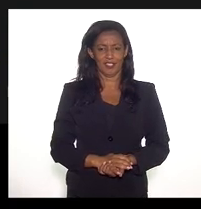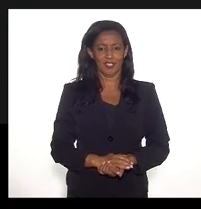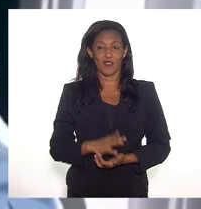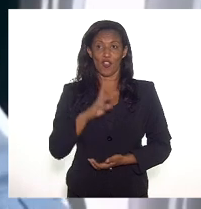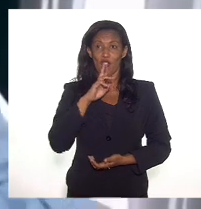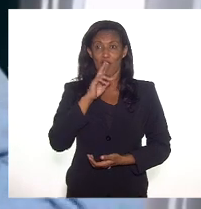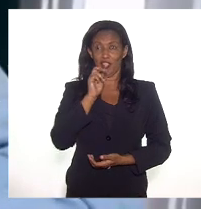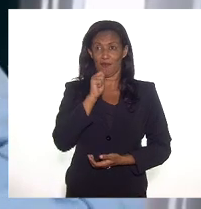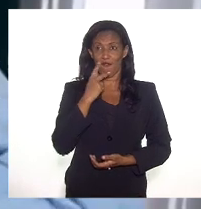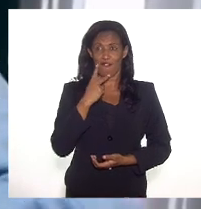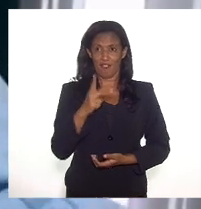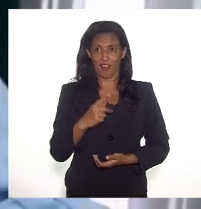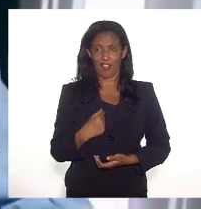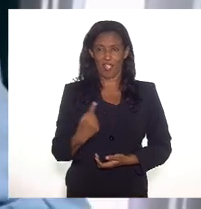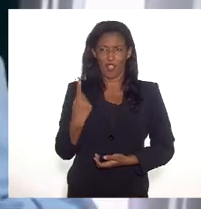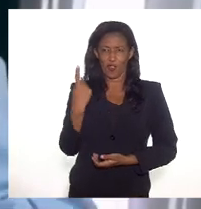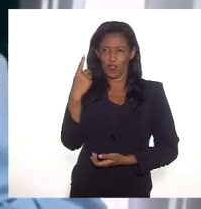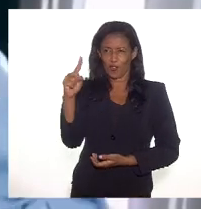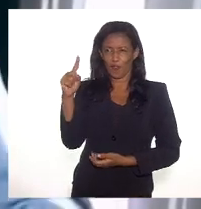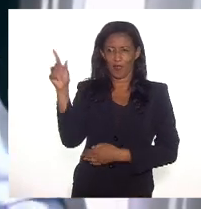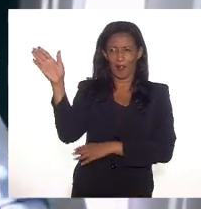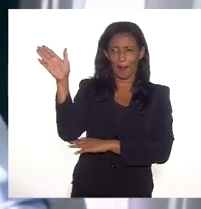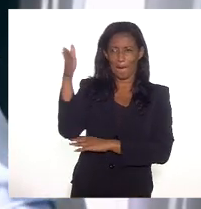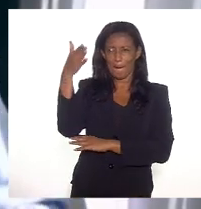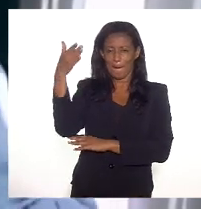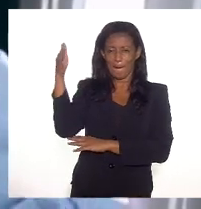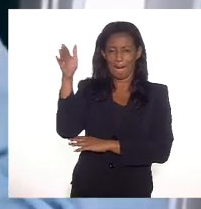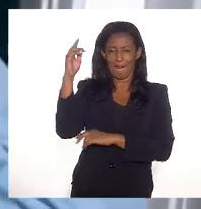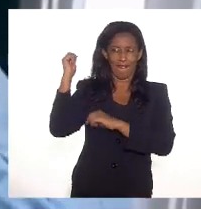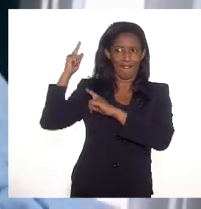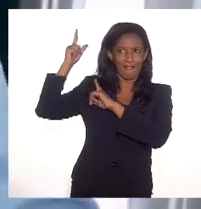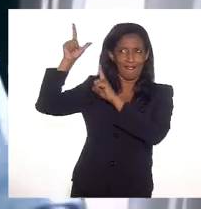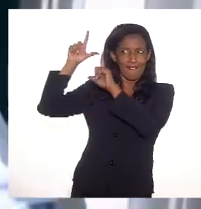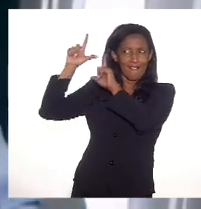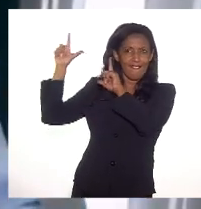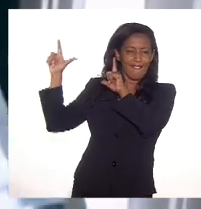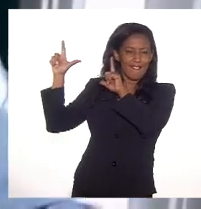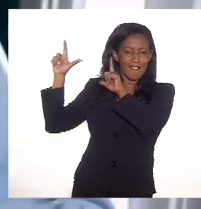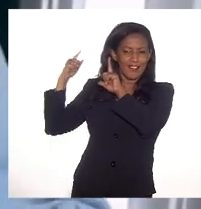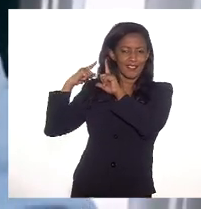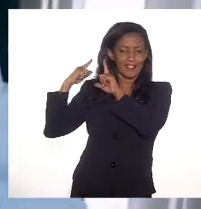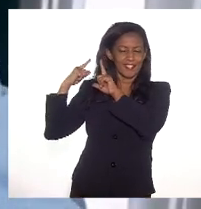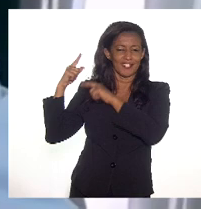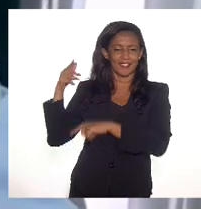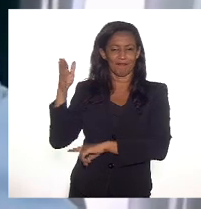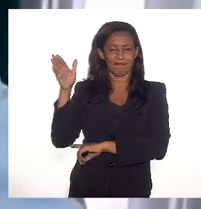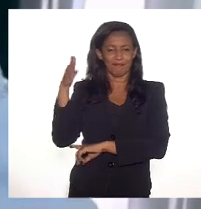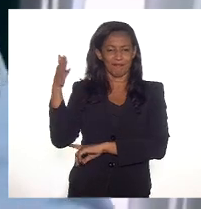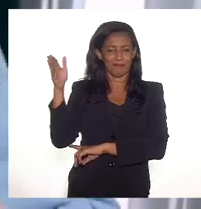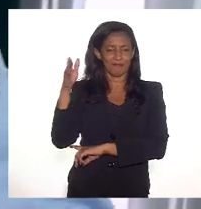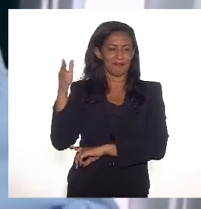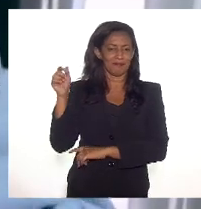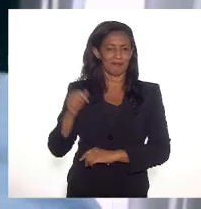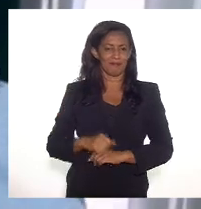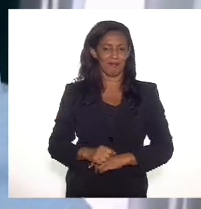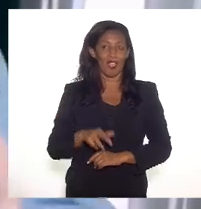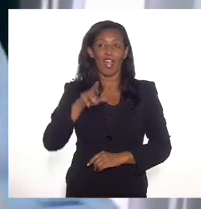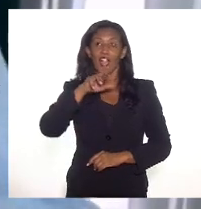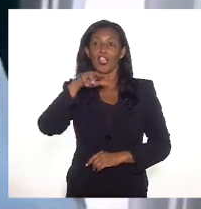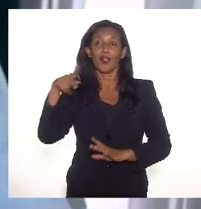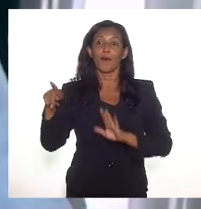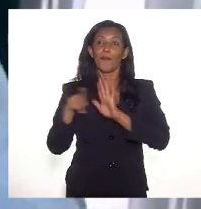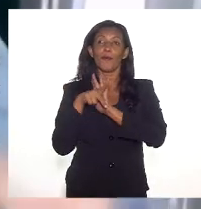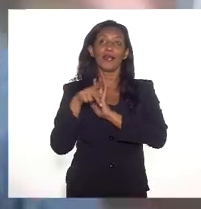o seguinte, eu estou vendo essa bandeira nacional ao fundo da sua tela aí, quer dizer que a bandeira nacional... não lhe